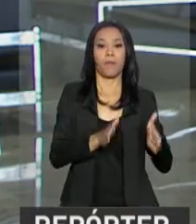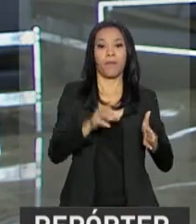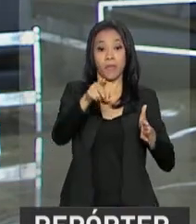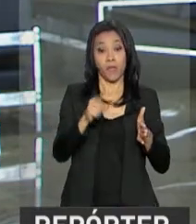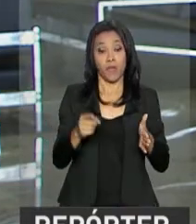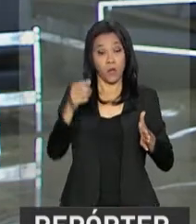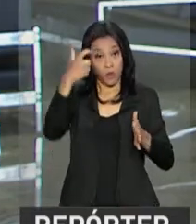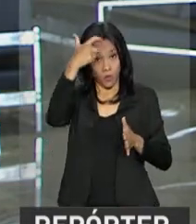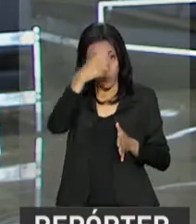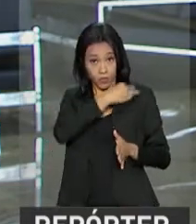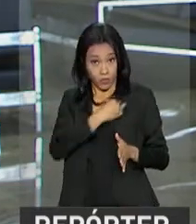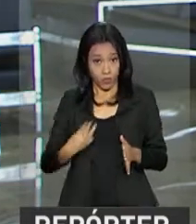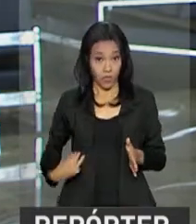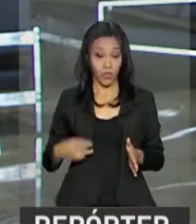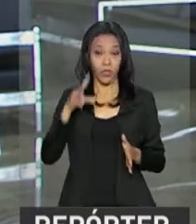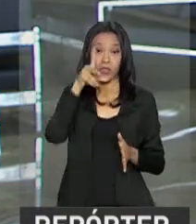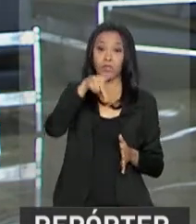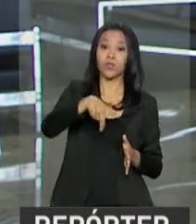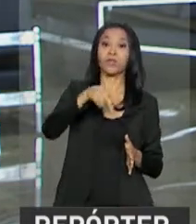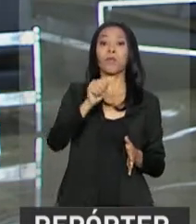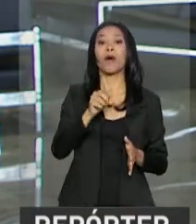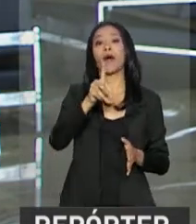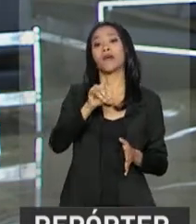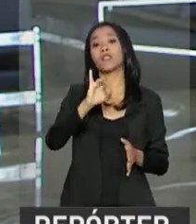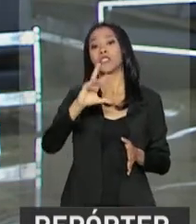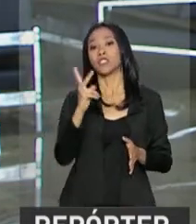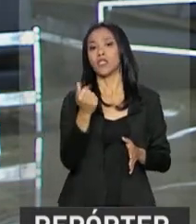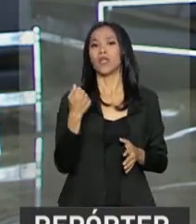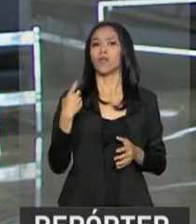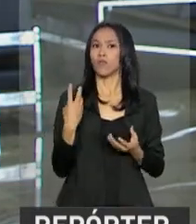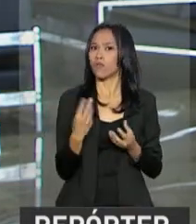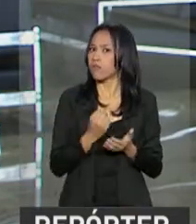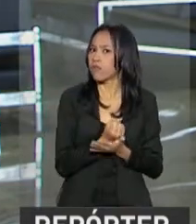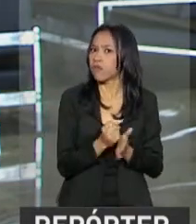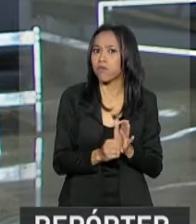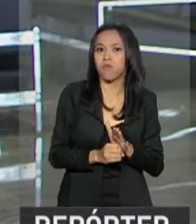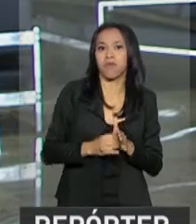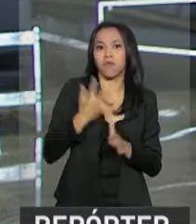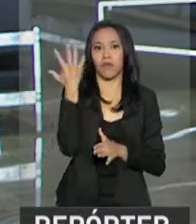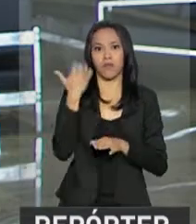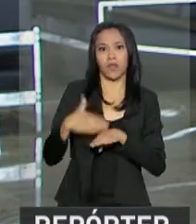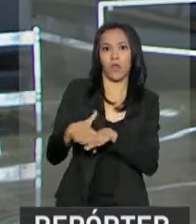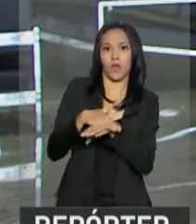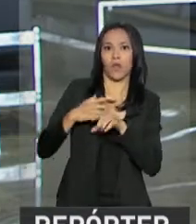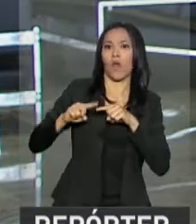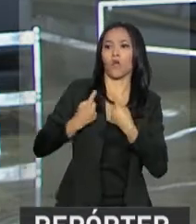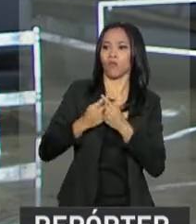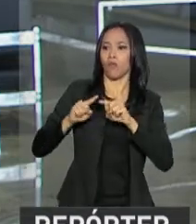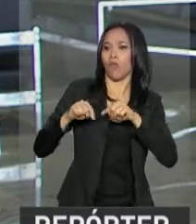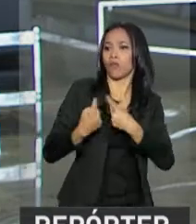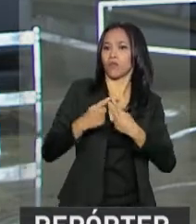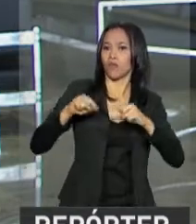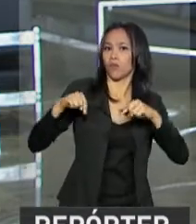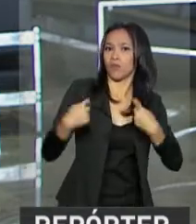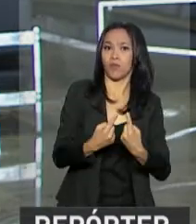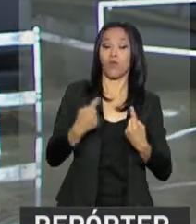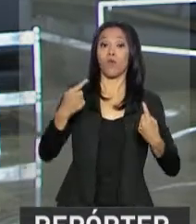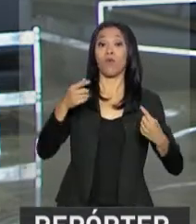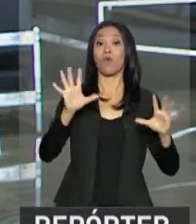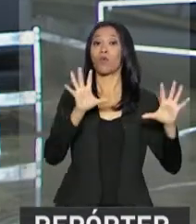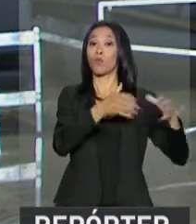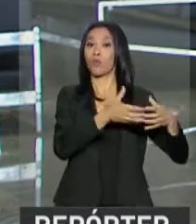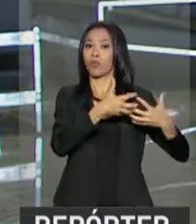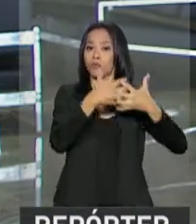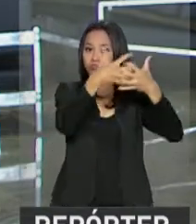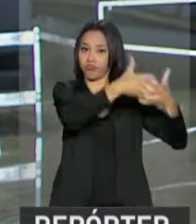disse ainda que o governo está em reunião permanente com os caminhoneiros e que há outras propostas para redução de impostos sendo